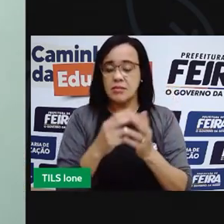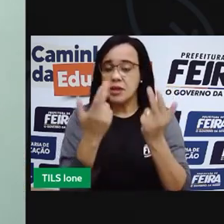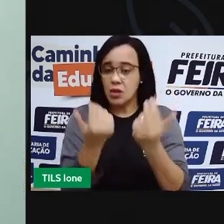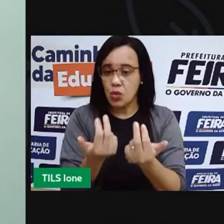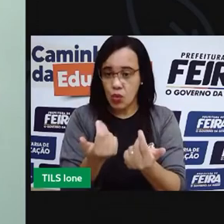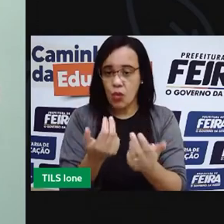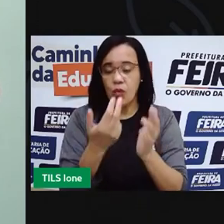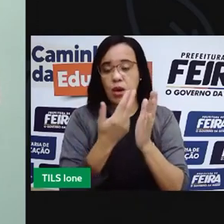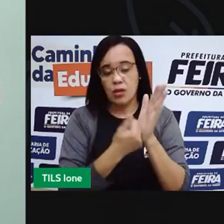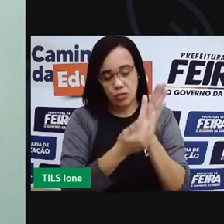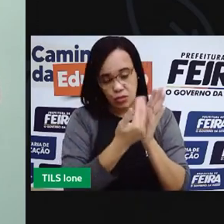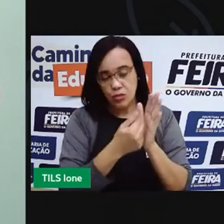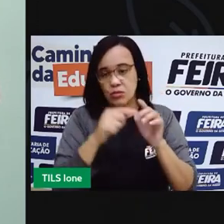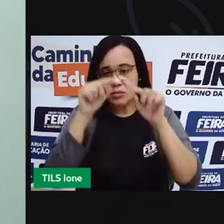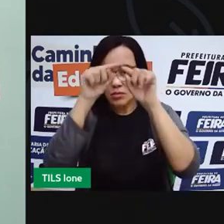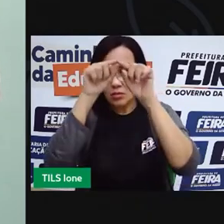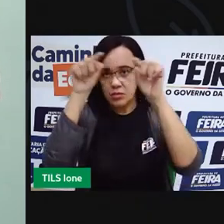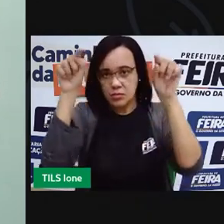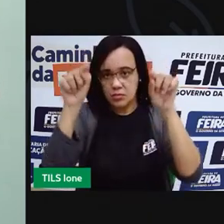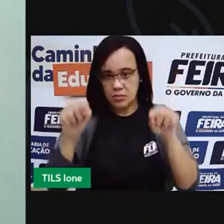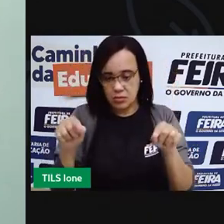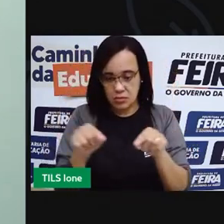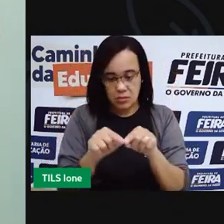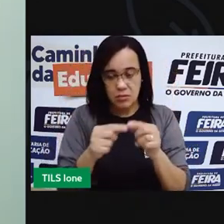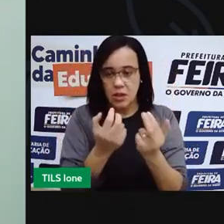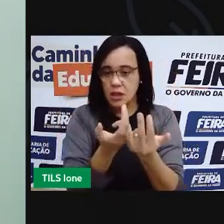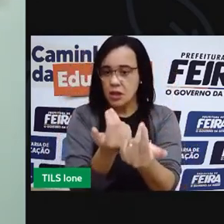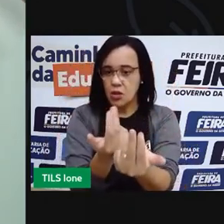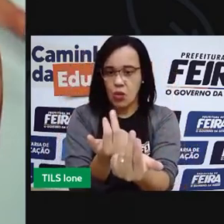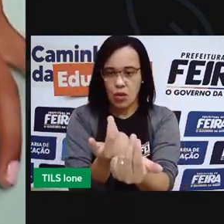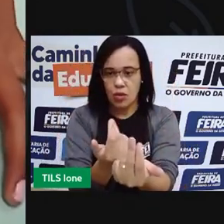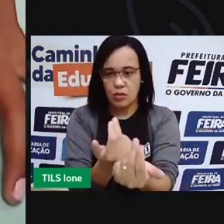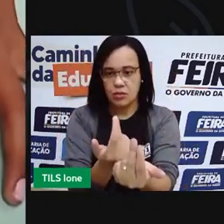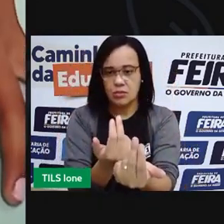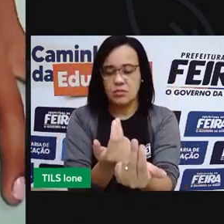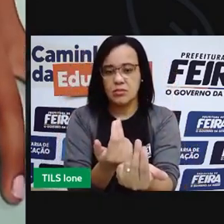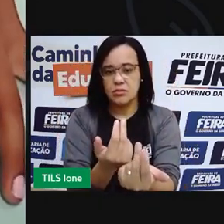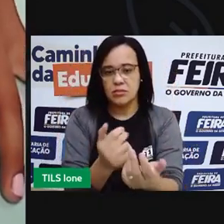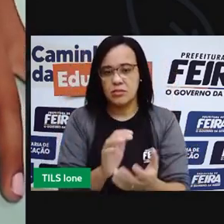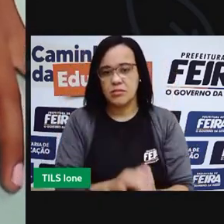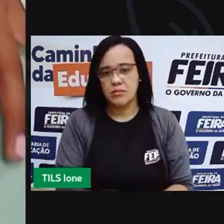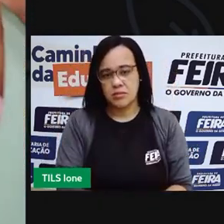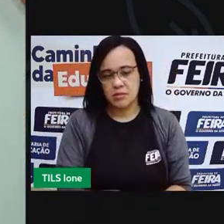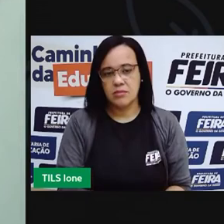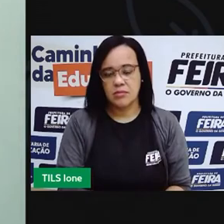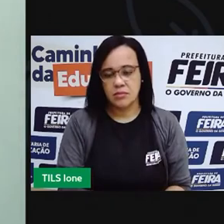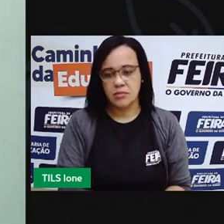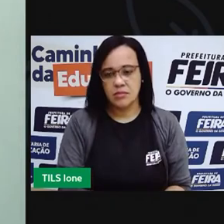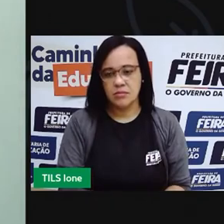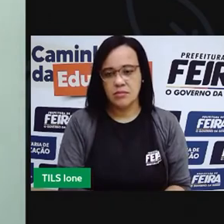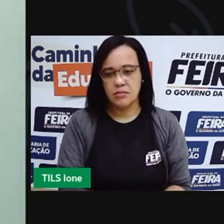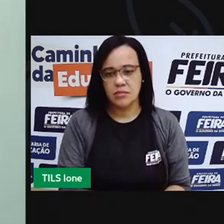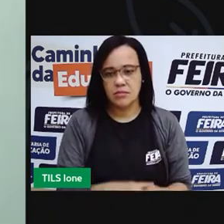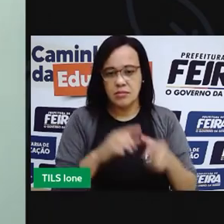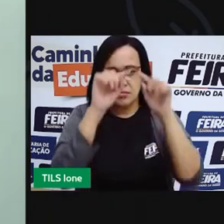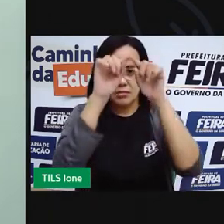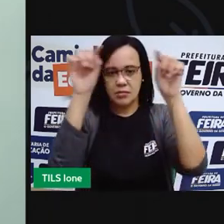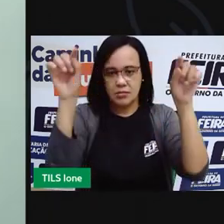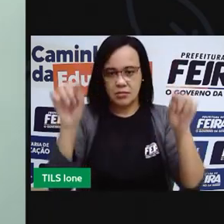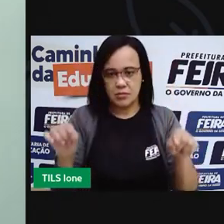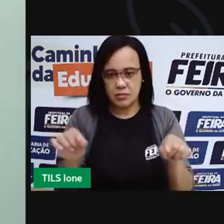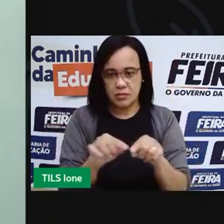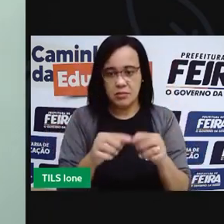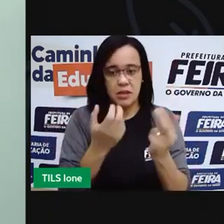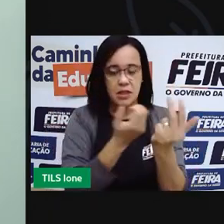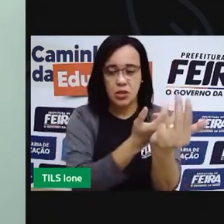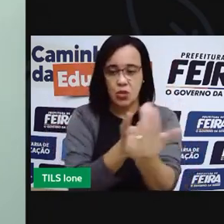um quadrado perfeito, todos os lados. Né? Tem aproximadamente aqui o mesmo tamanho. É um